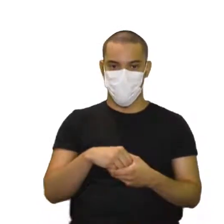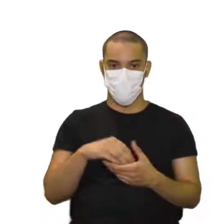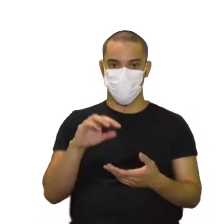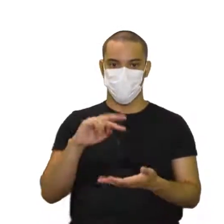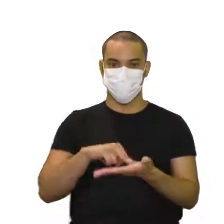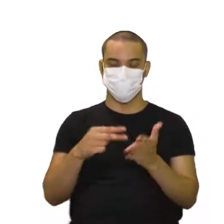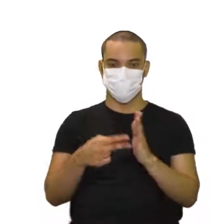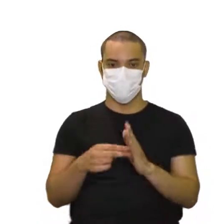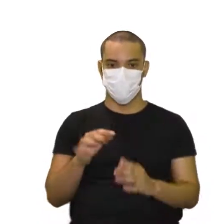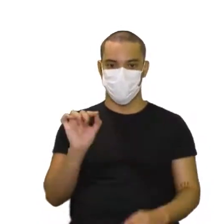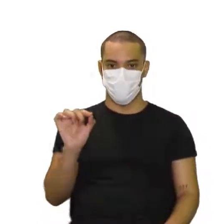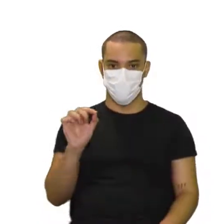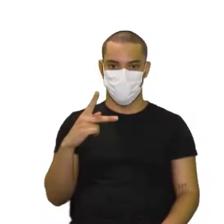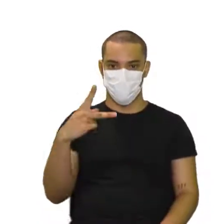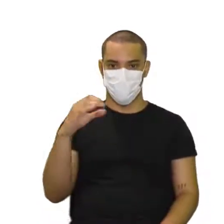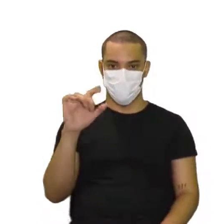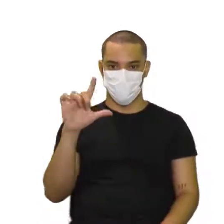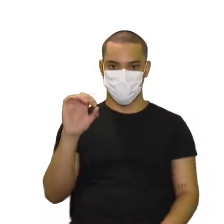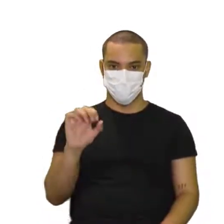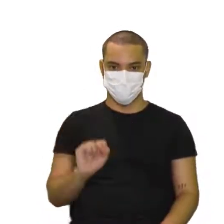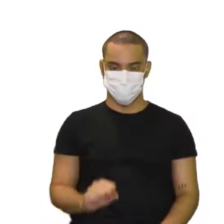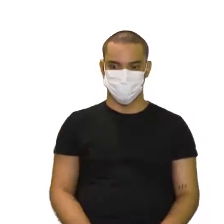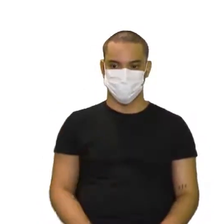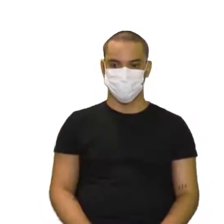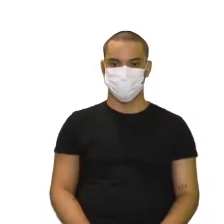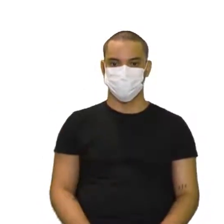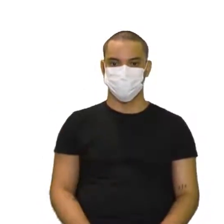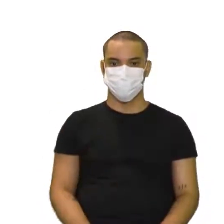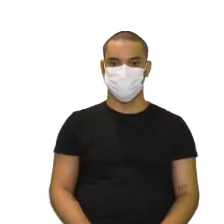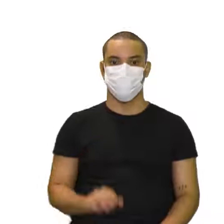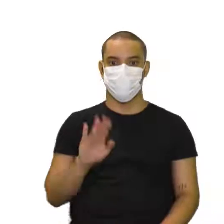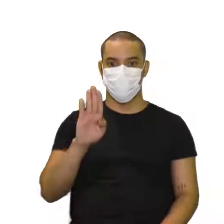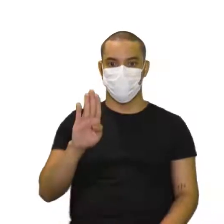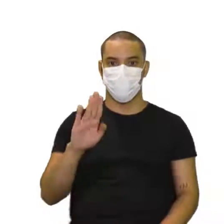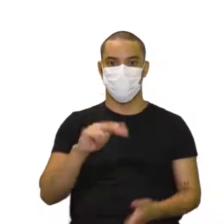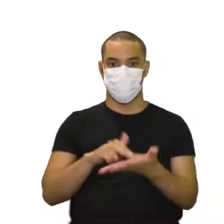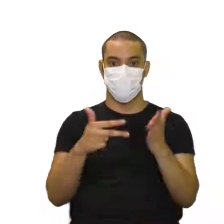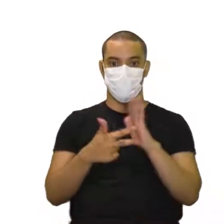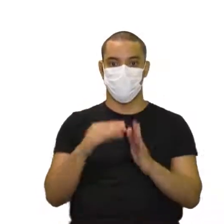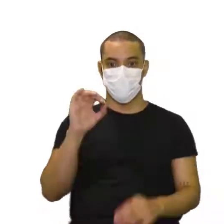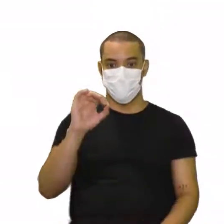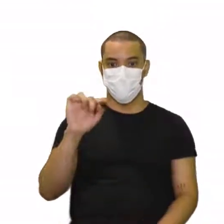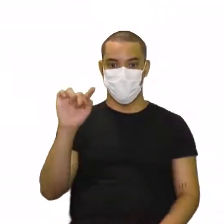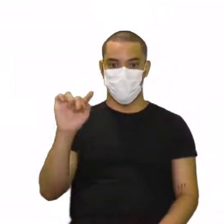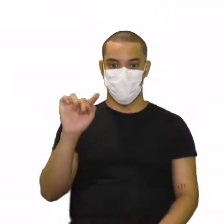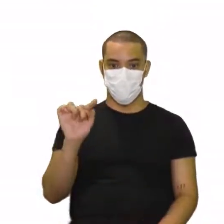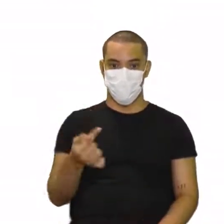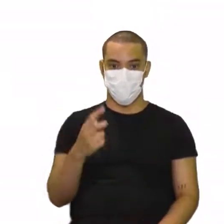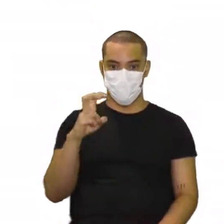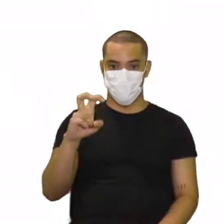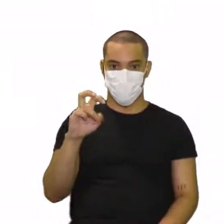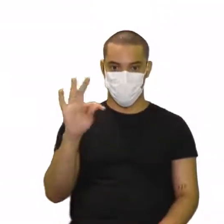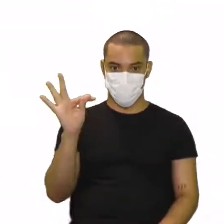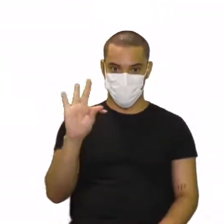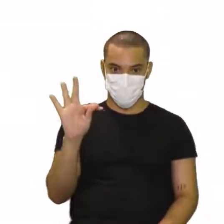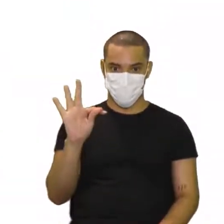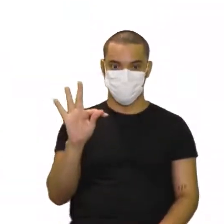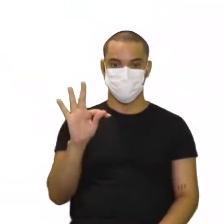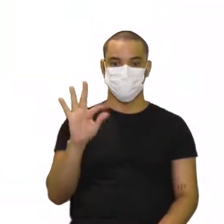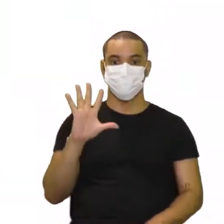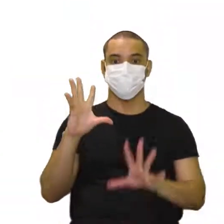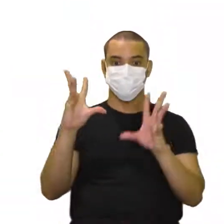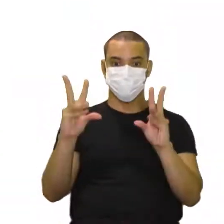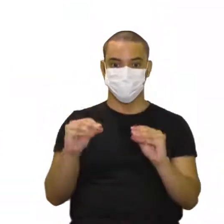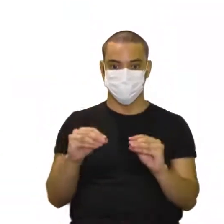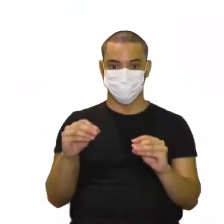polos, na realidade, né? Das extremidades da barra. B é 0,5 Tesla. Todo número multiplicado por 1